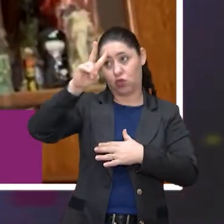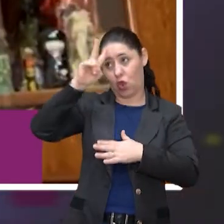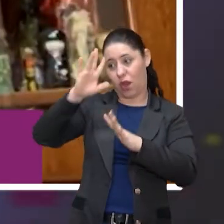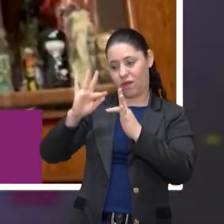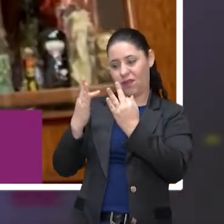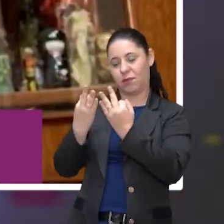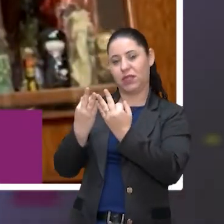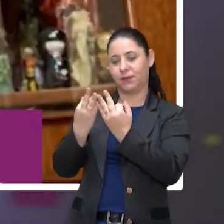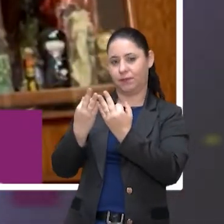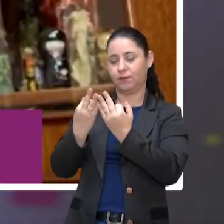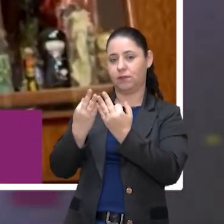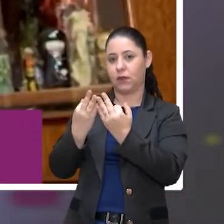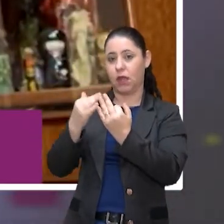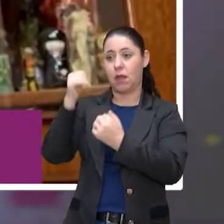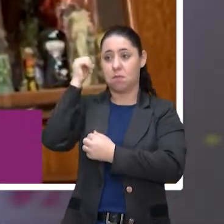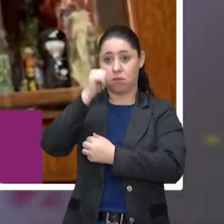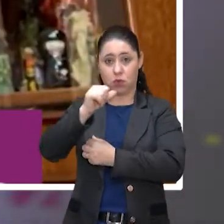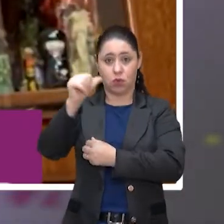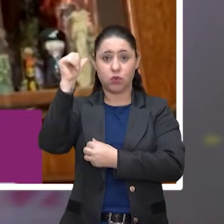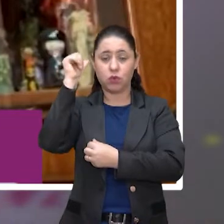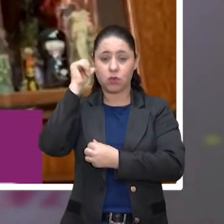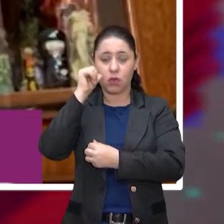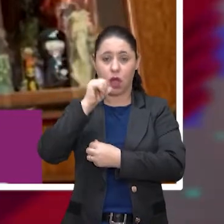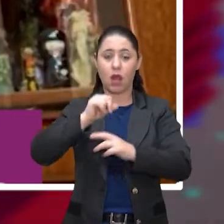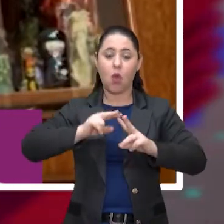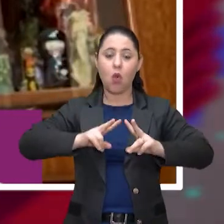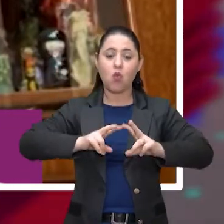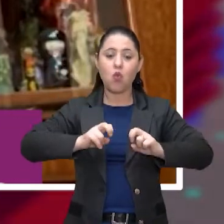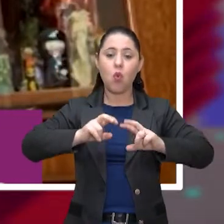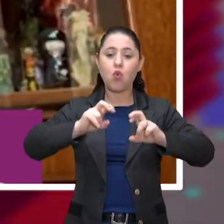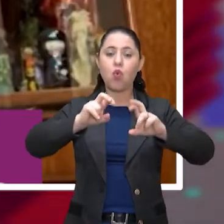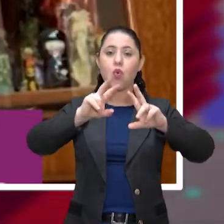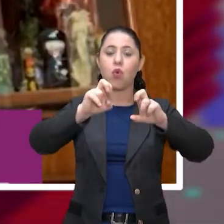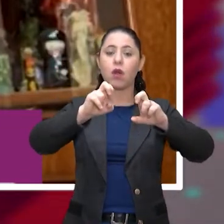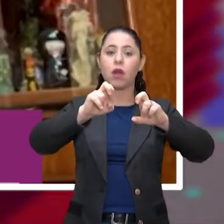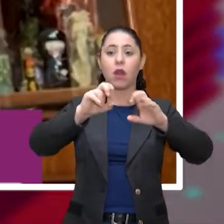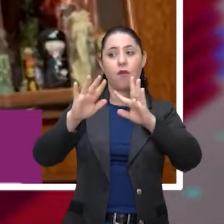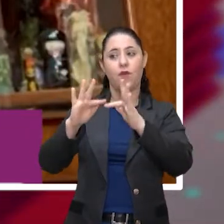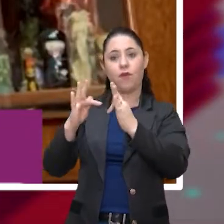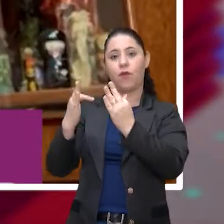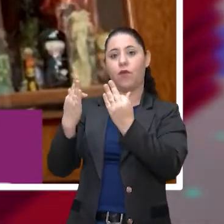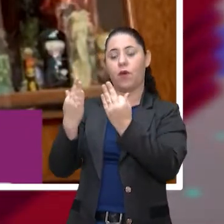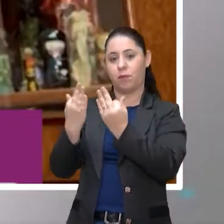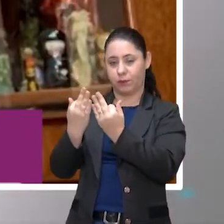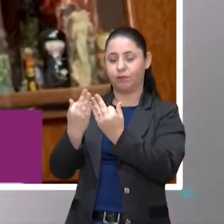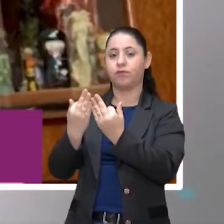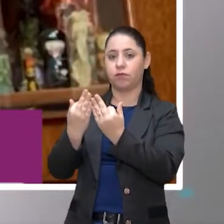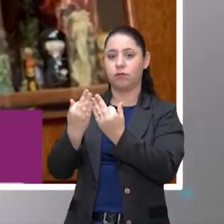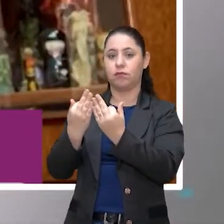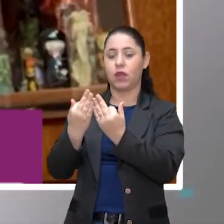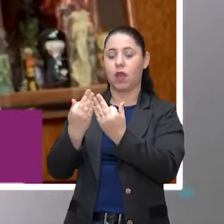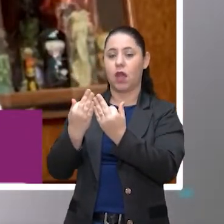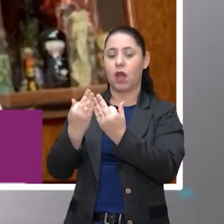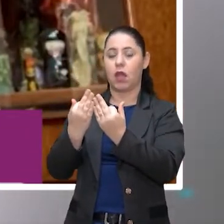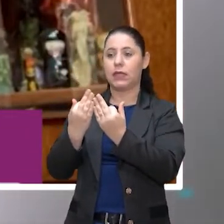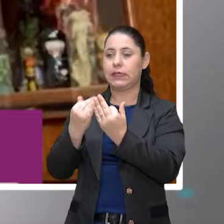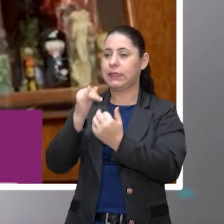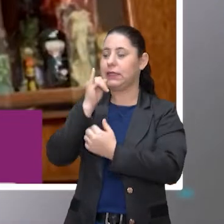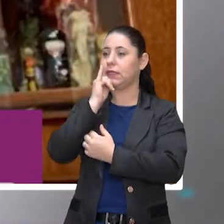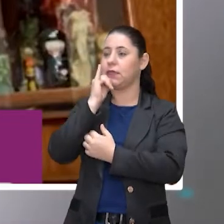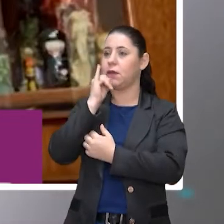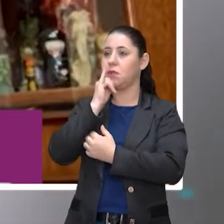histórico familiar, é mulheres com câncer de mama na família, parente de